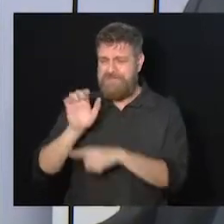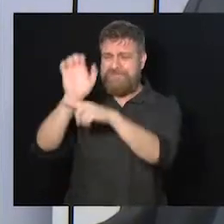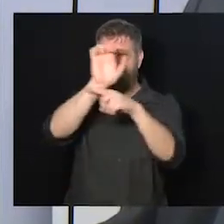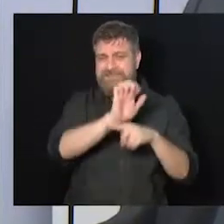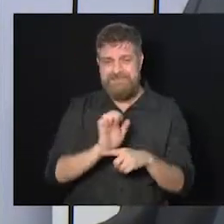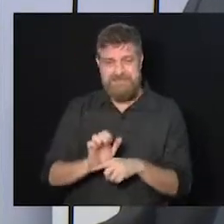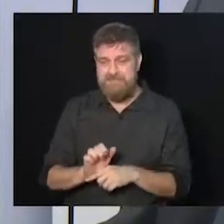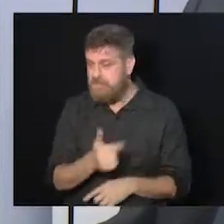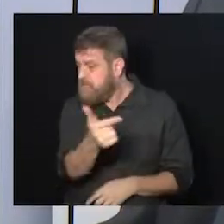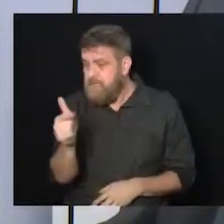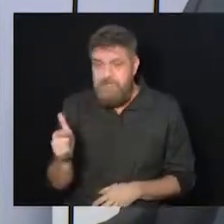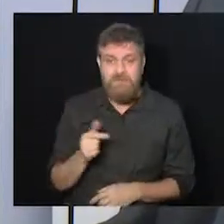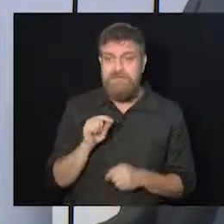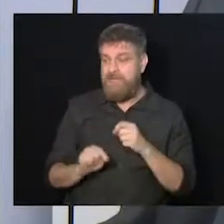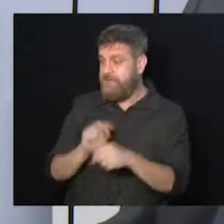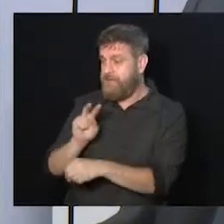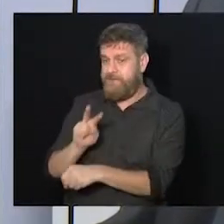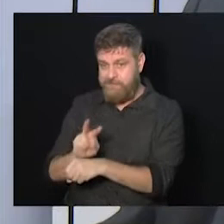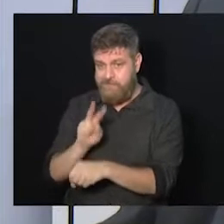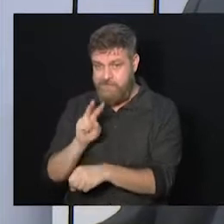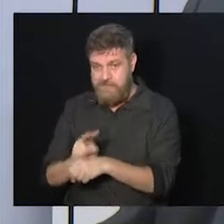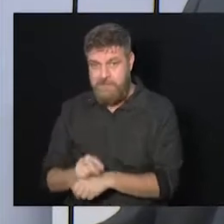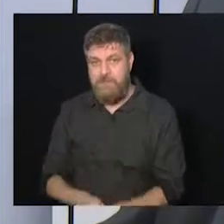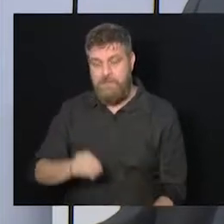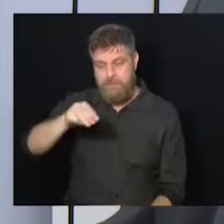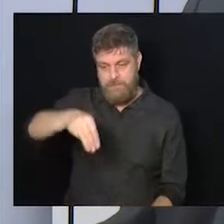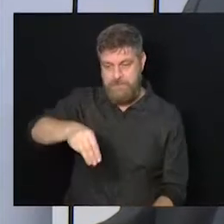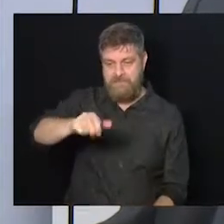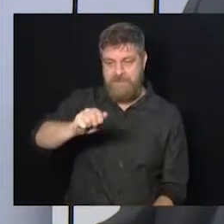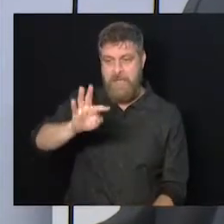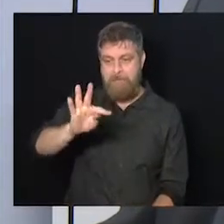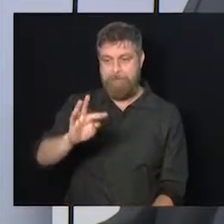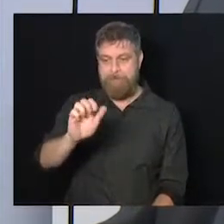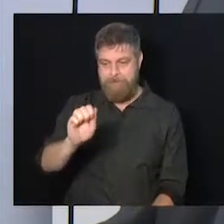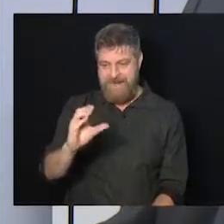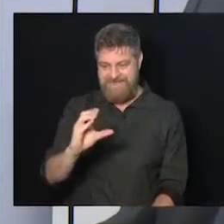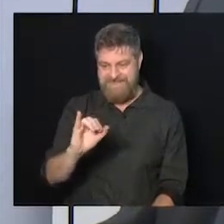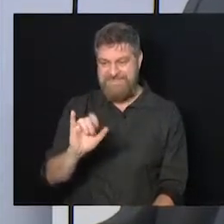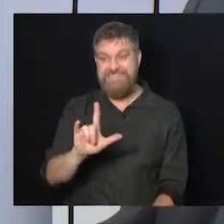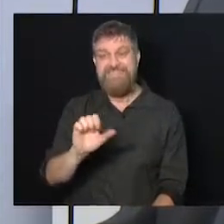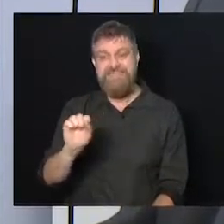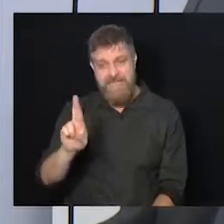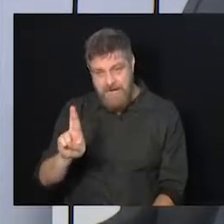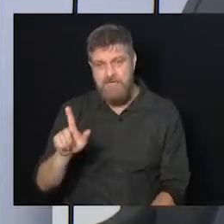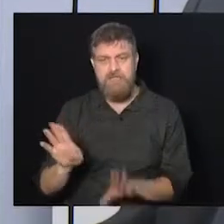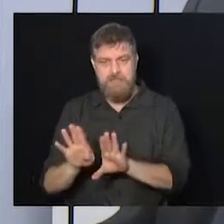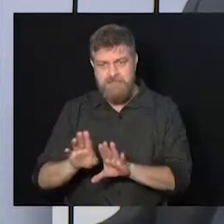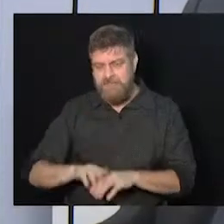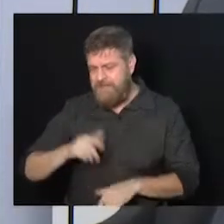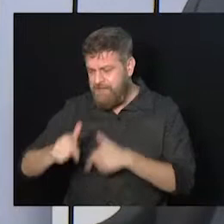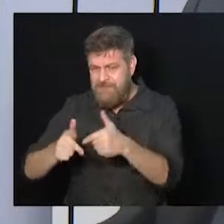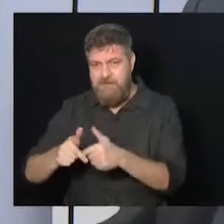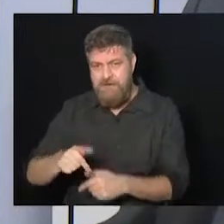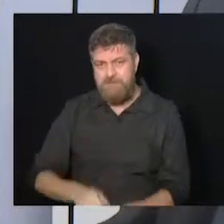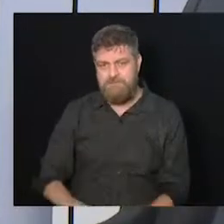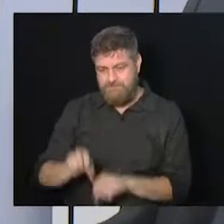não tem outras que fazem esse espécies em extinção. Então é o trabalho da sociedade civil, né? Na educação ambiental tem